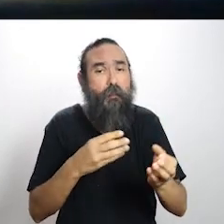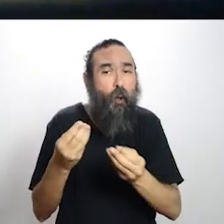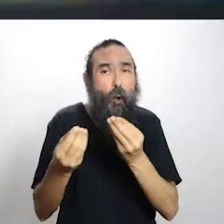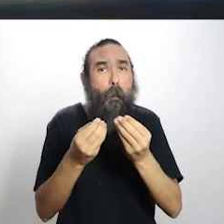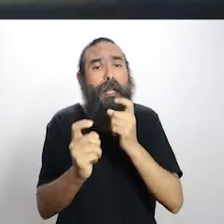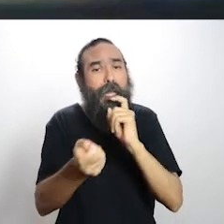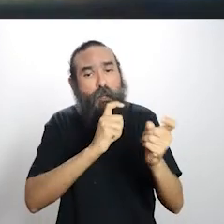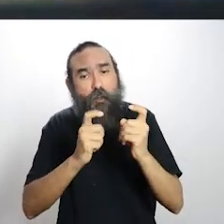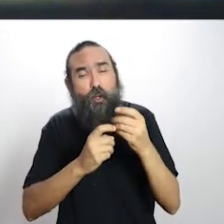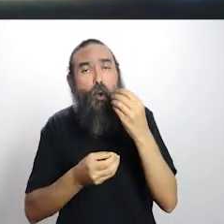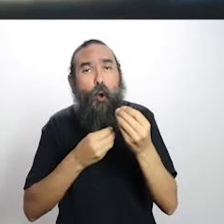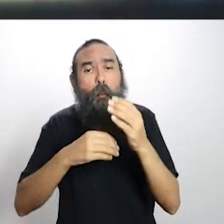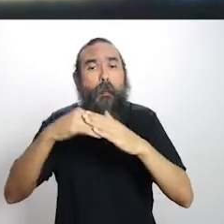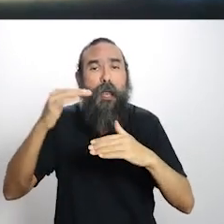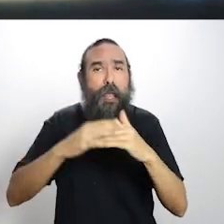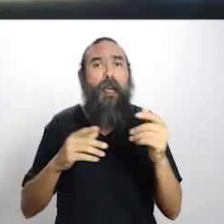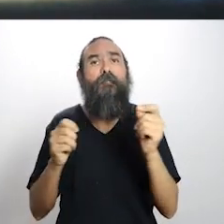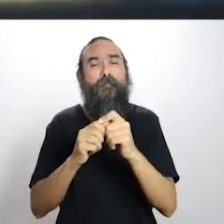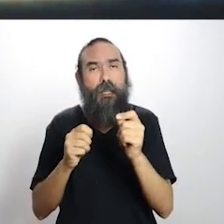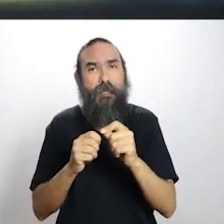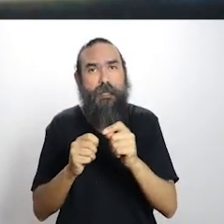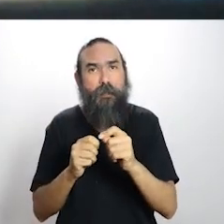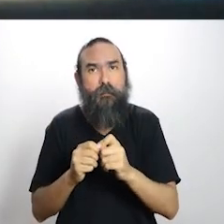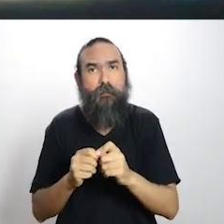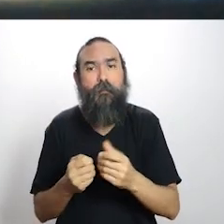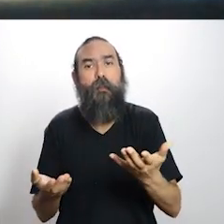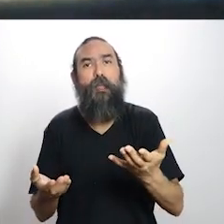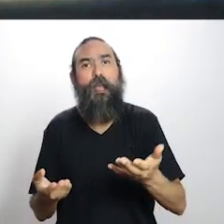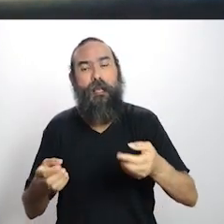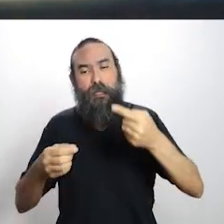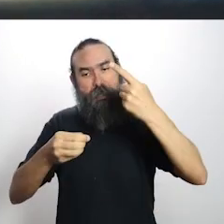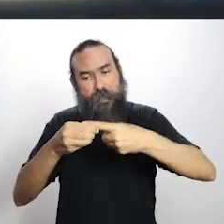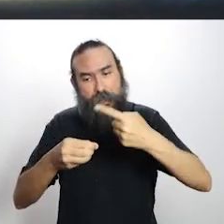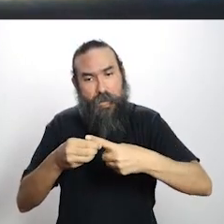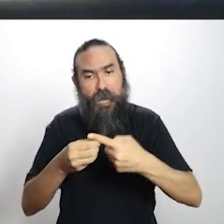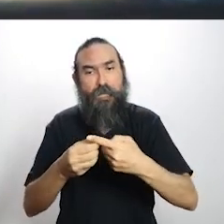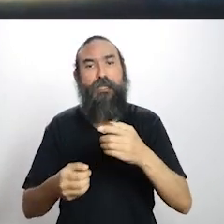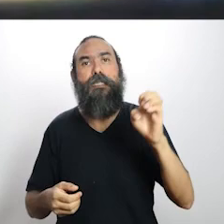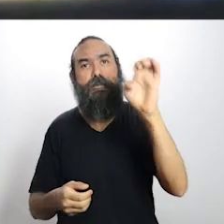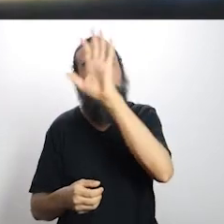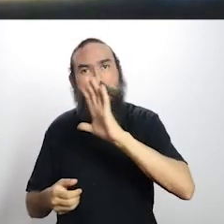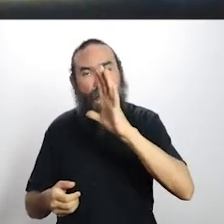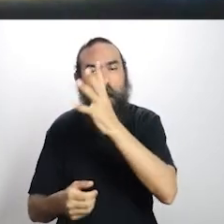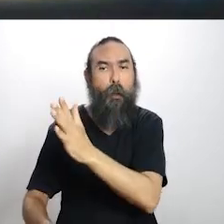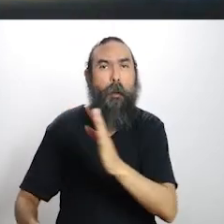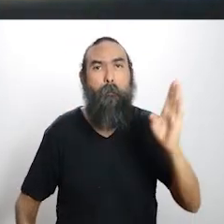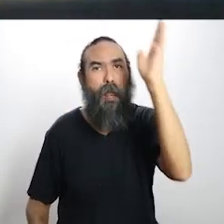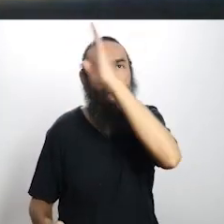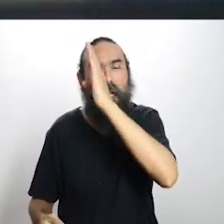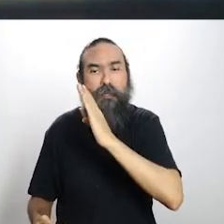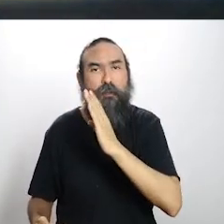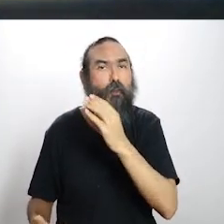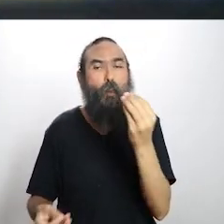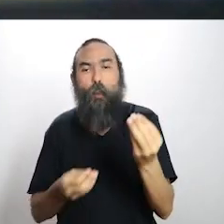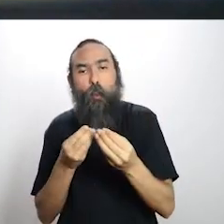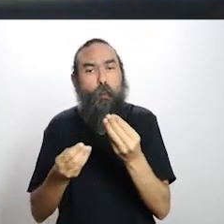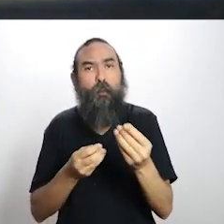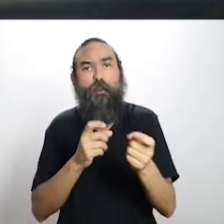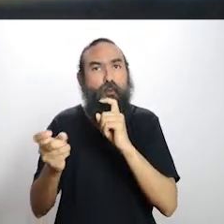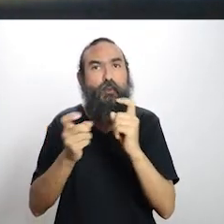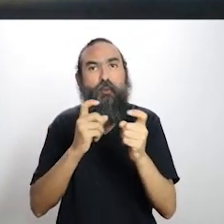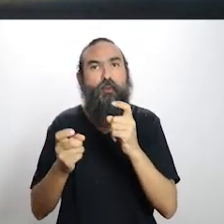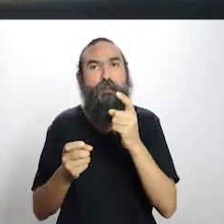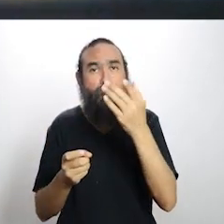deverá ser feita para os entes federados, municípios, estados e distrito federal, como a gente sabe que está tendo uma movimentação muito